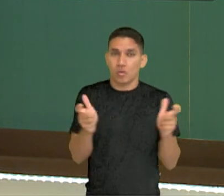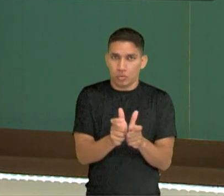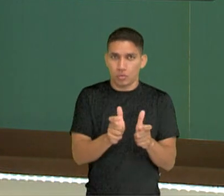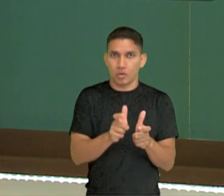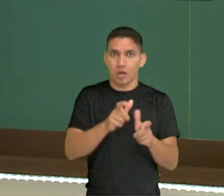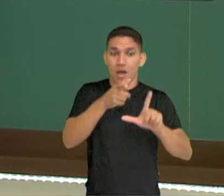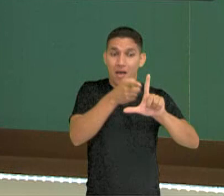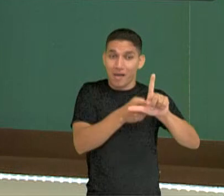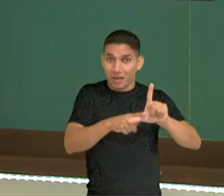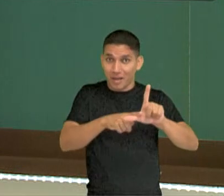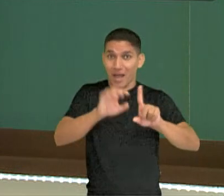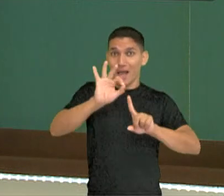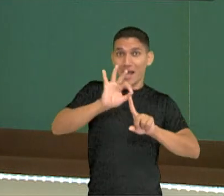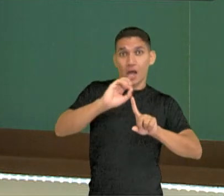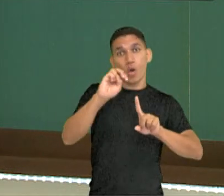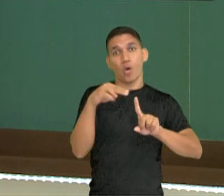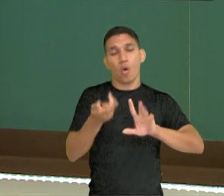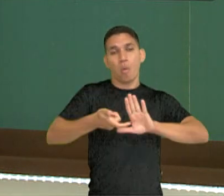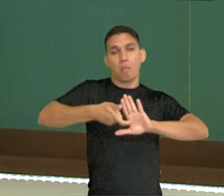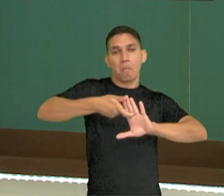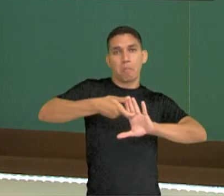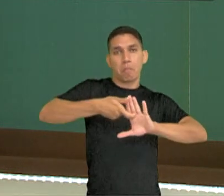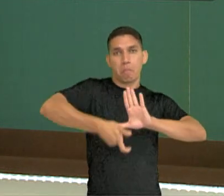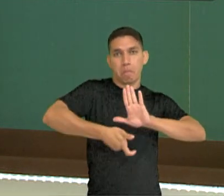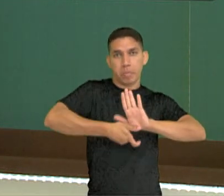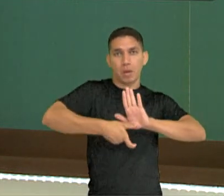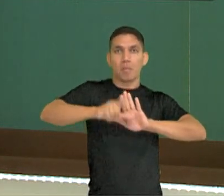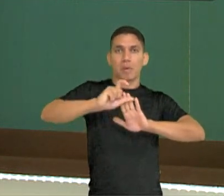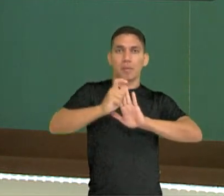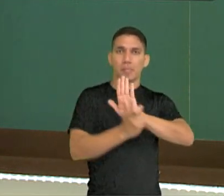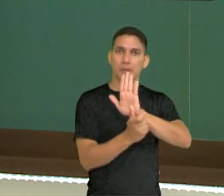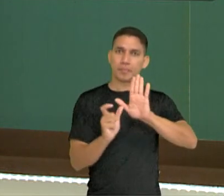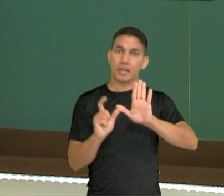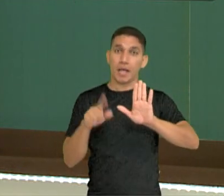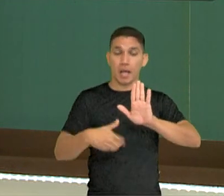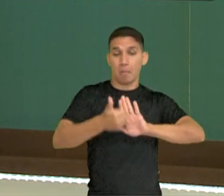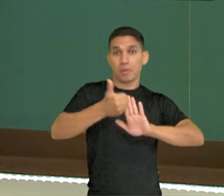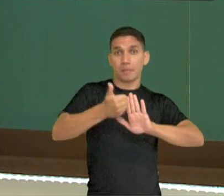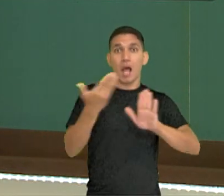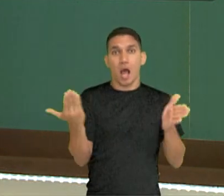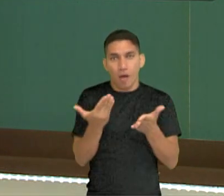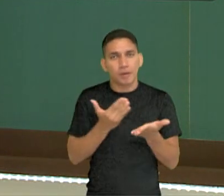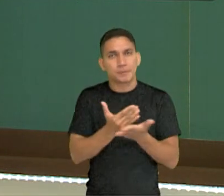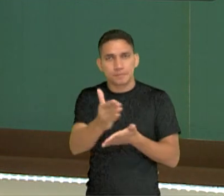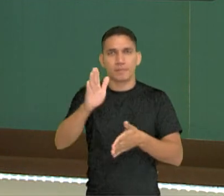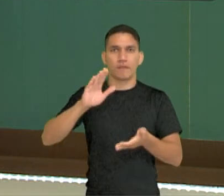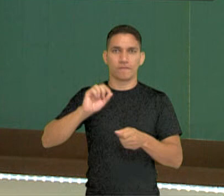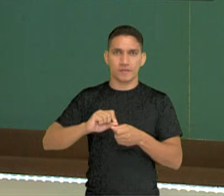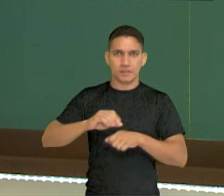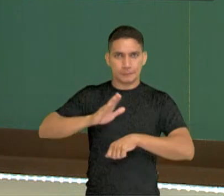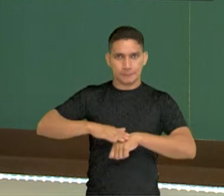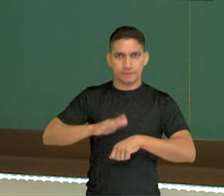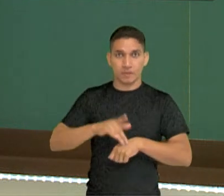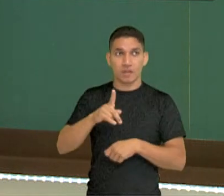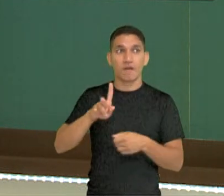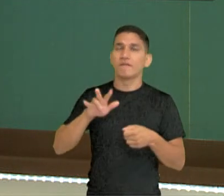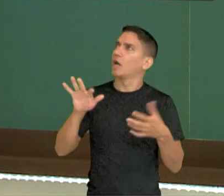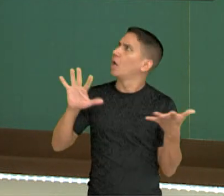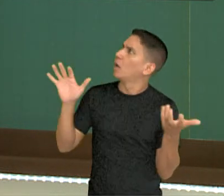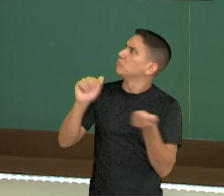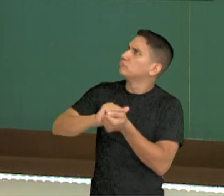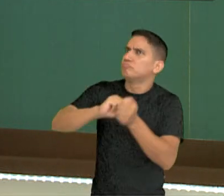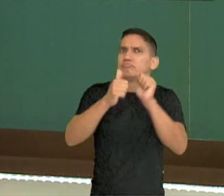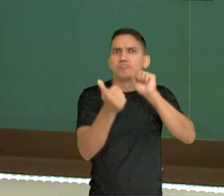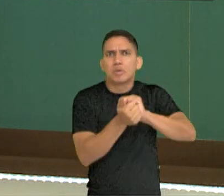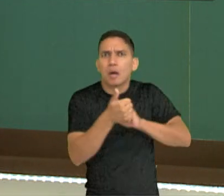em graus como em radianos para o primeiro quadrante. E é isso que vocês vão fazer agora. Vocês vão obter a redução ao